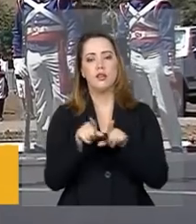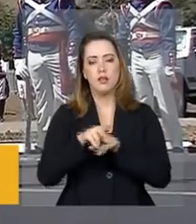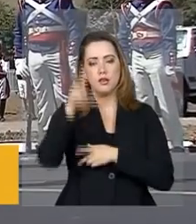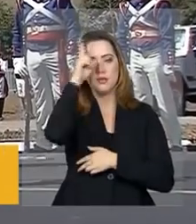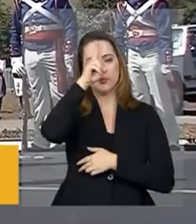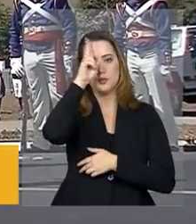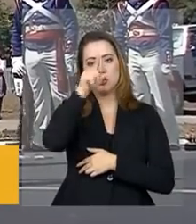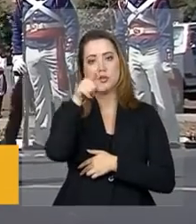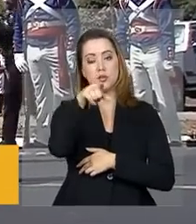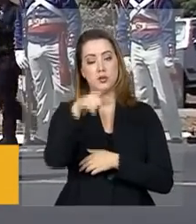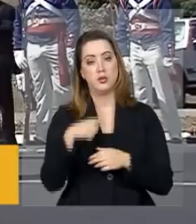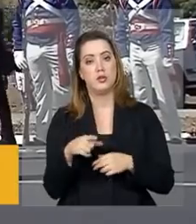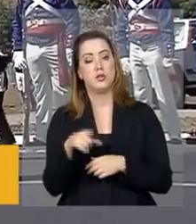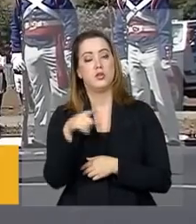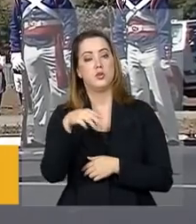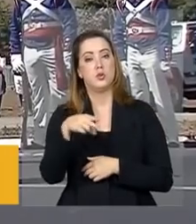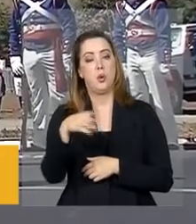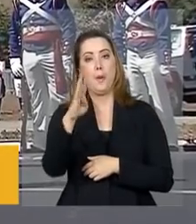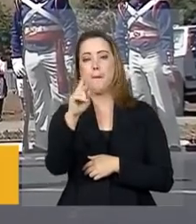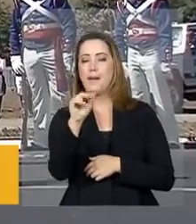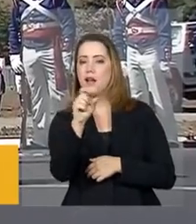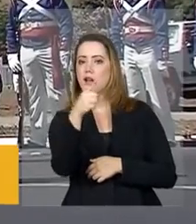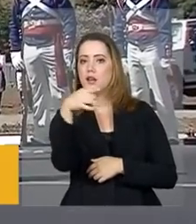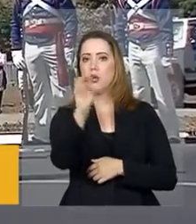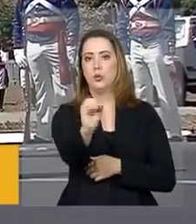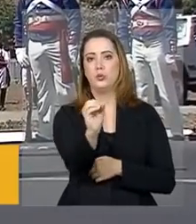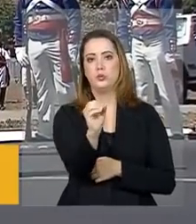de Caxias, uniforme histórico.